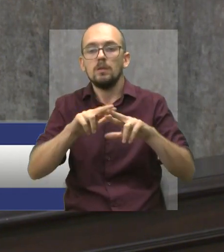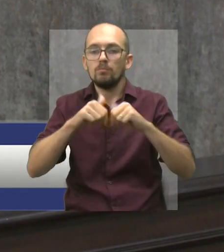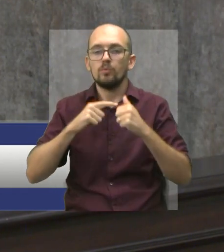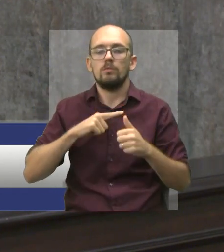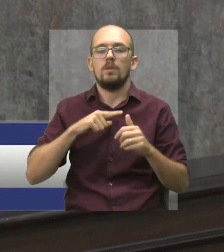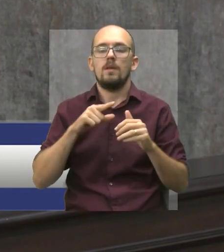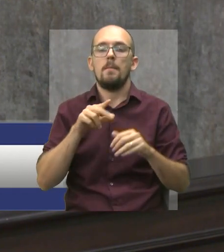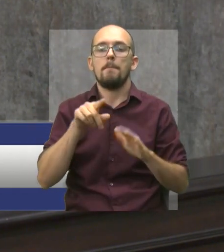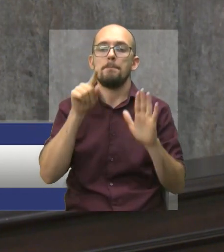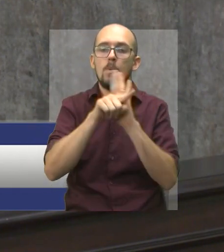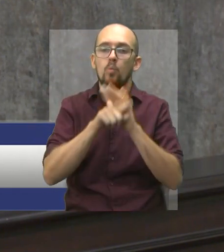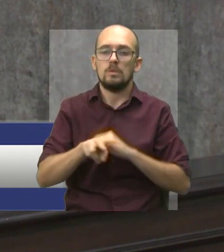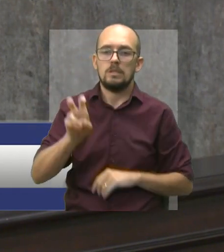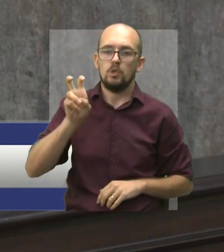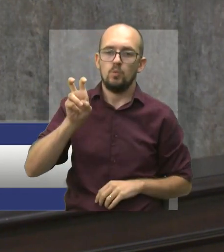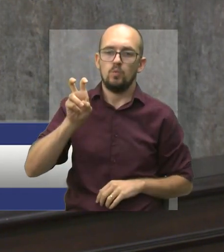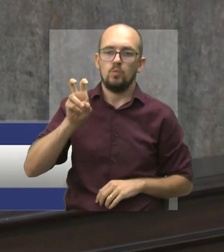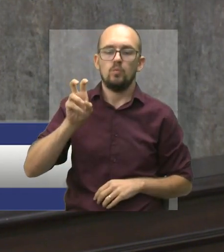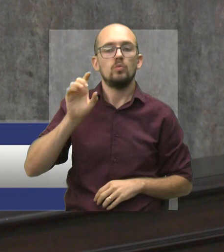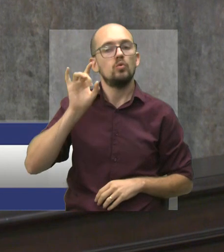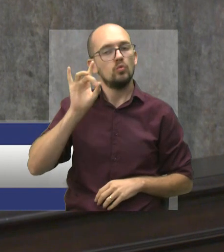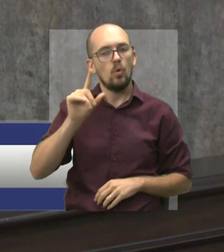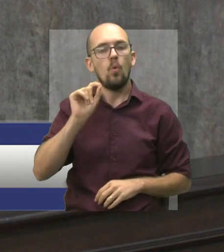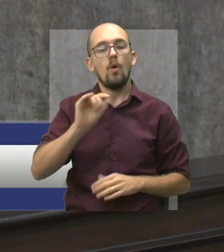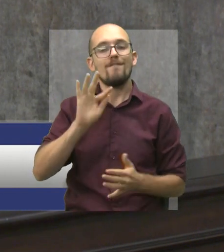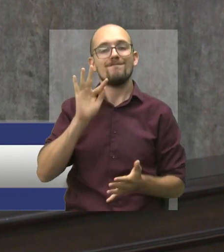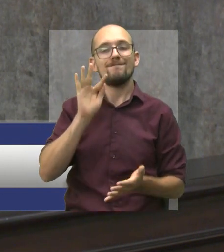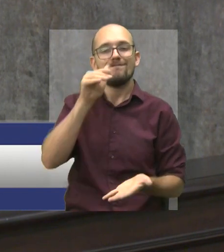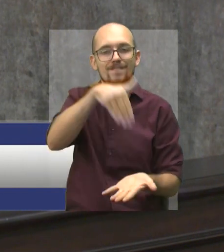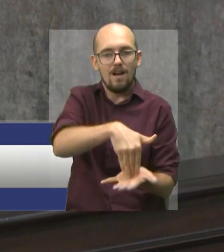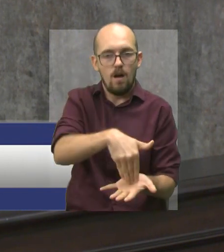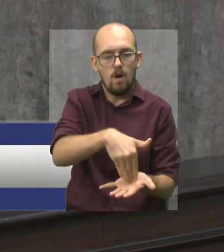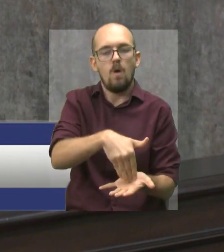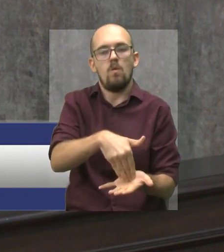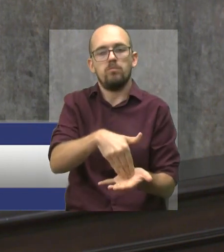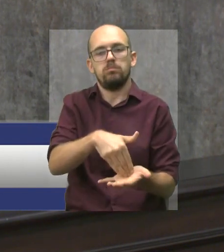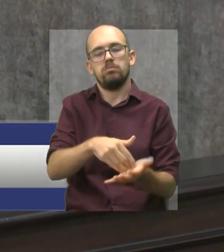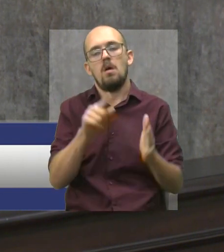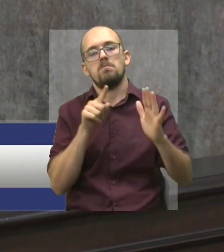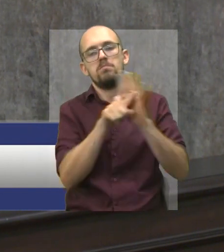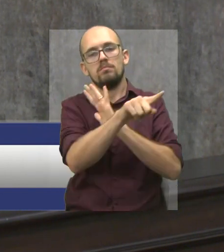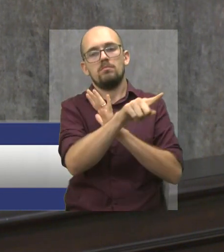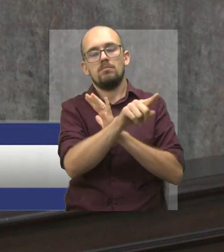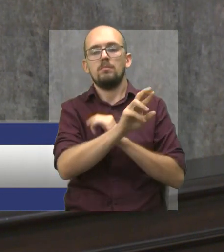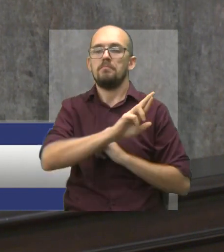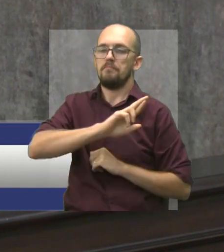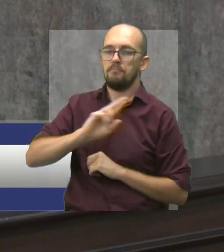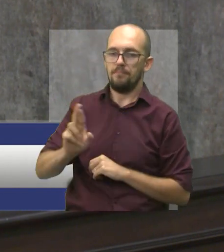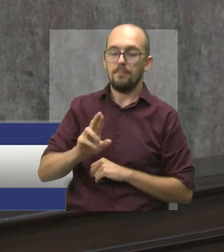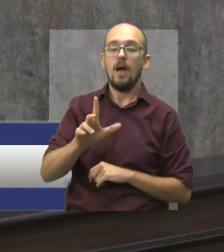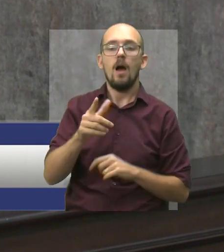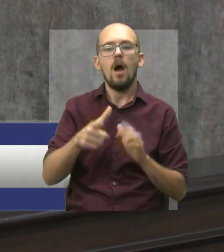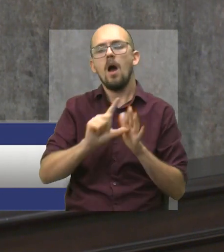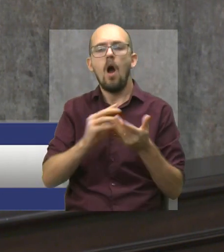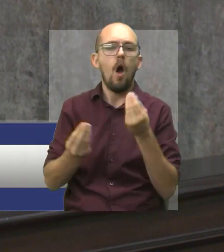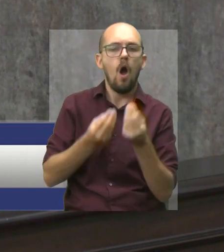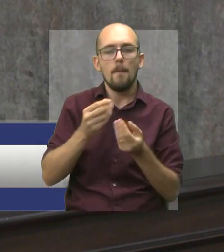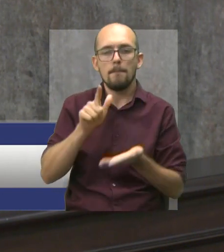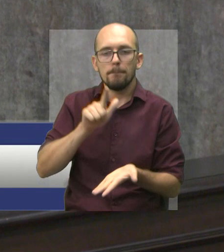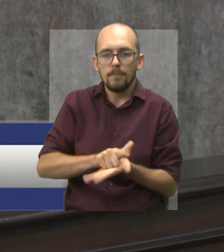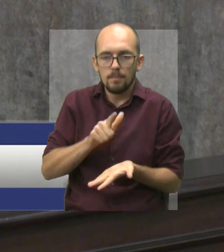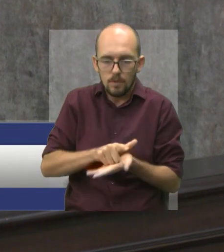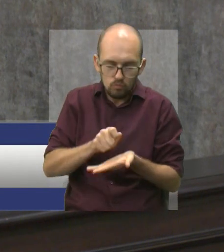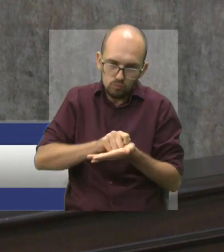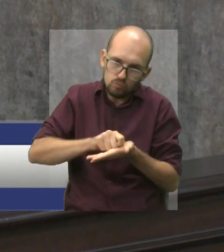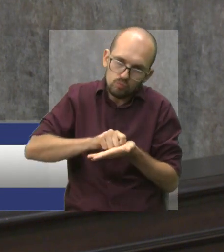serão respondidas pelos palestrantes ao final do evento. Todas devem ser escritas num papel juntamente com o nome da pessoa